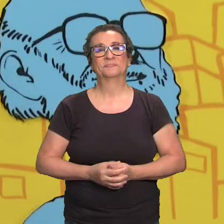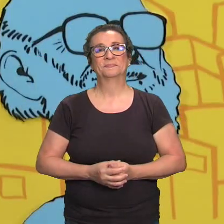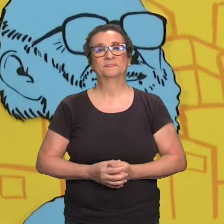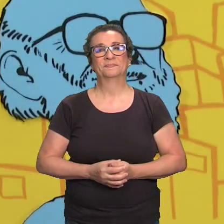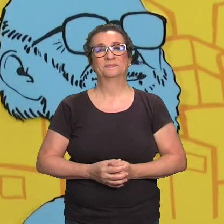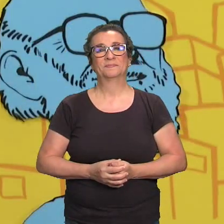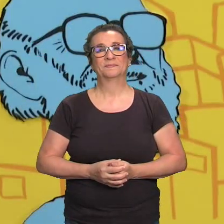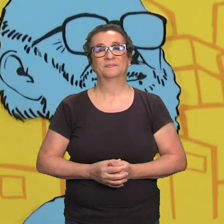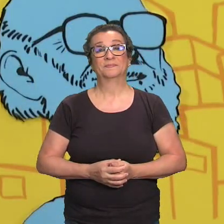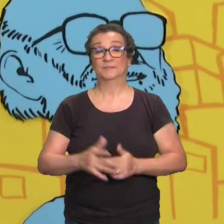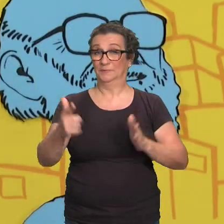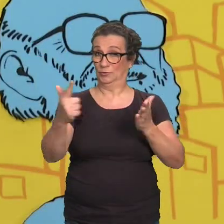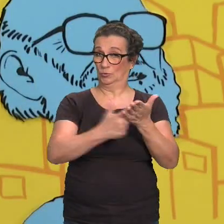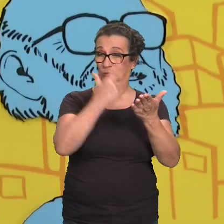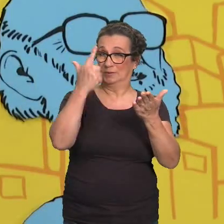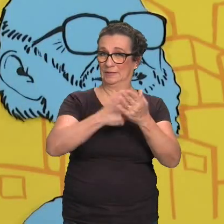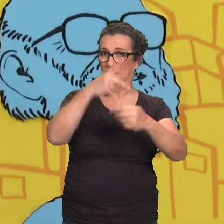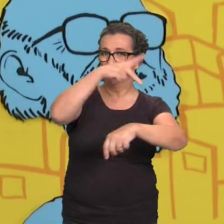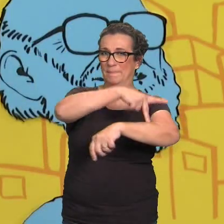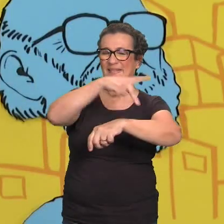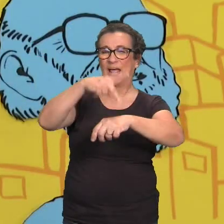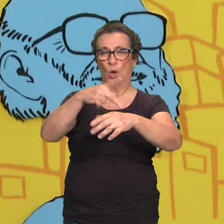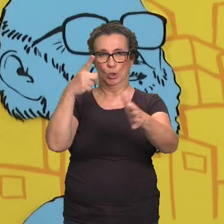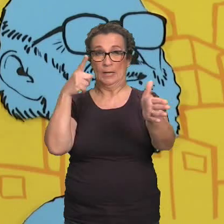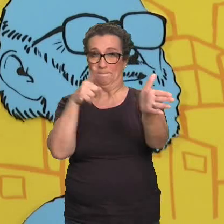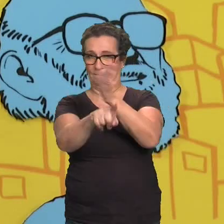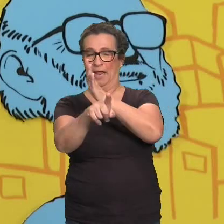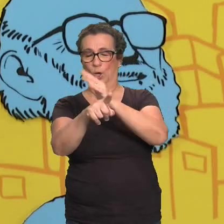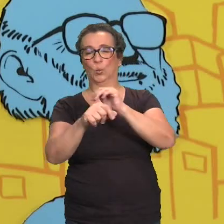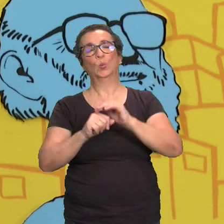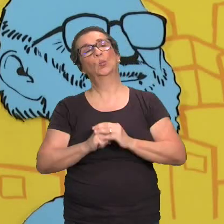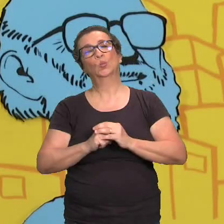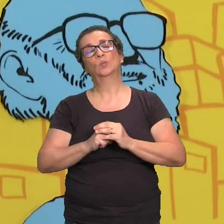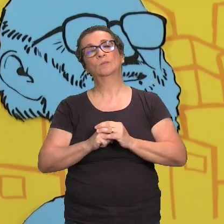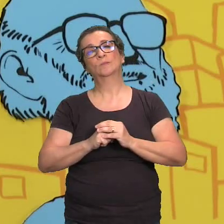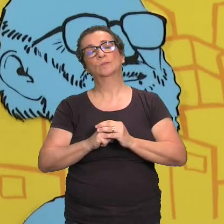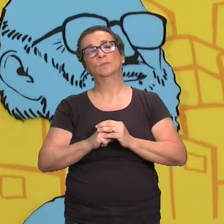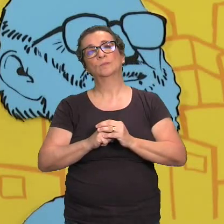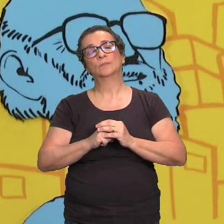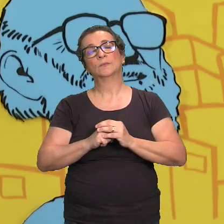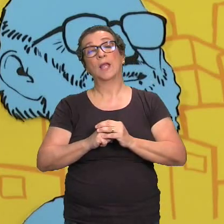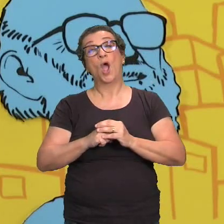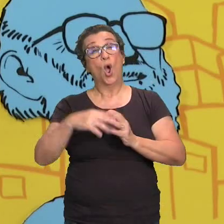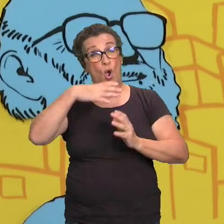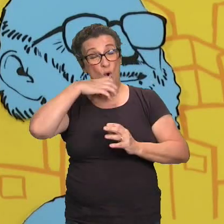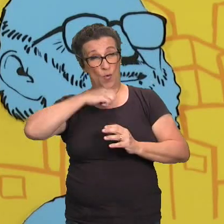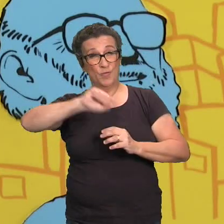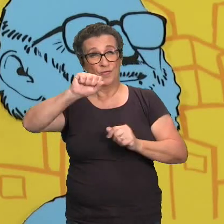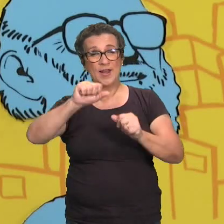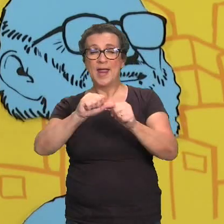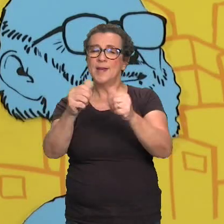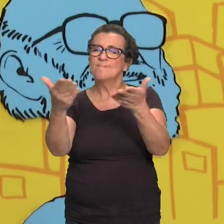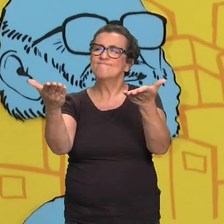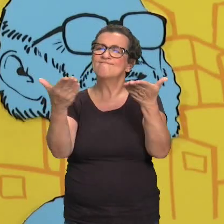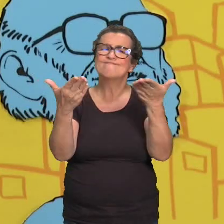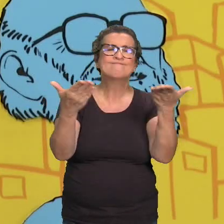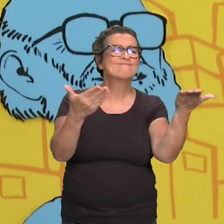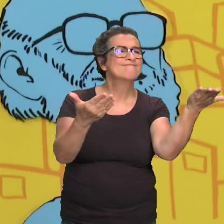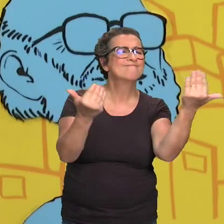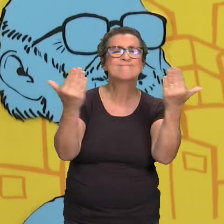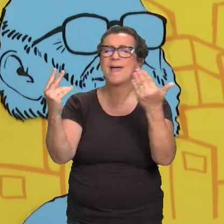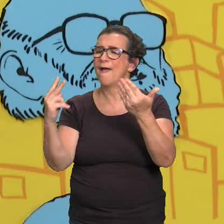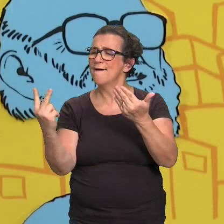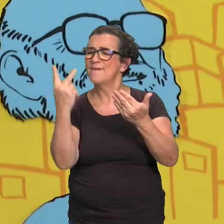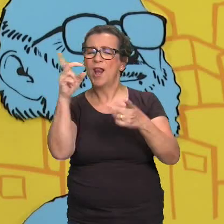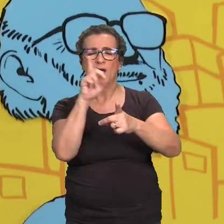Perfeito. No livro Pedagogia da Pergunta, Freire faz um forte convite para a valorização do diálogo como